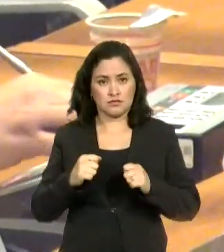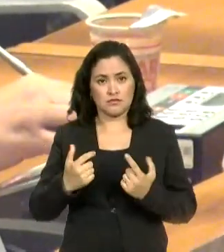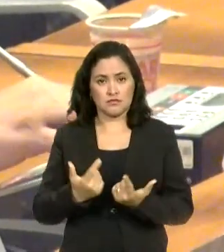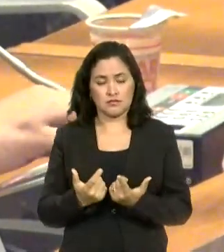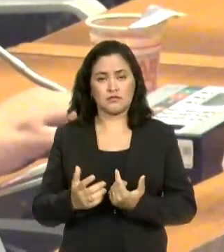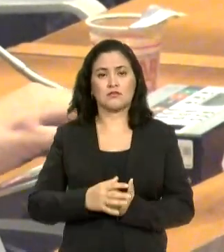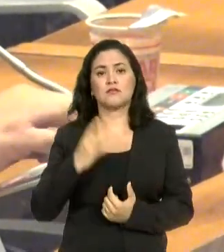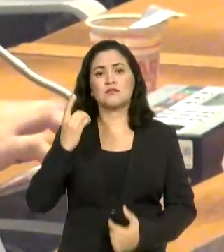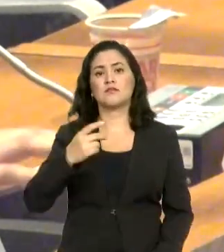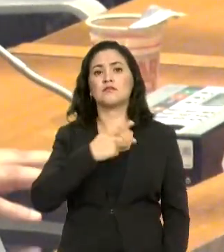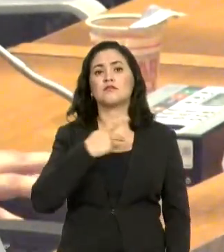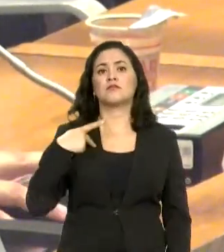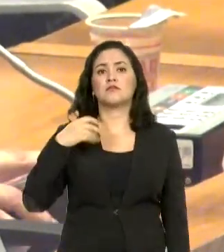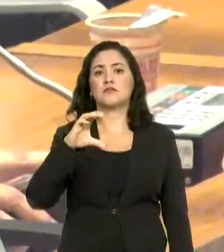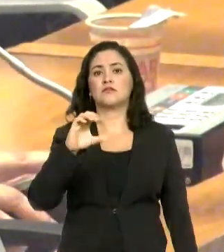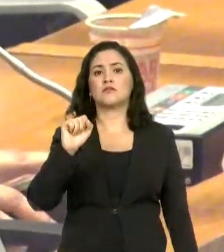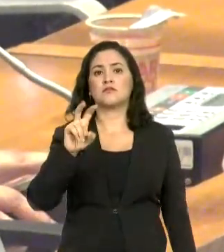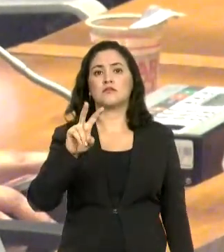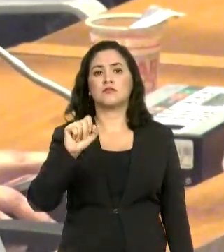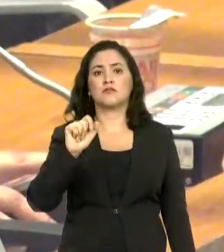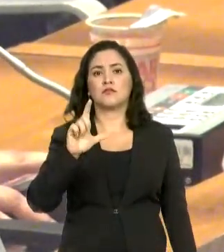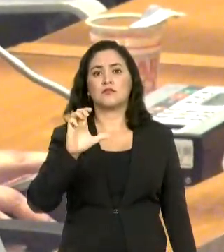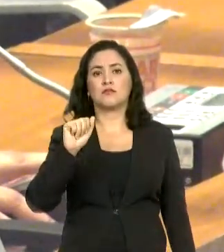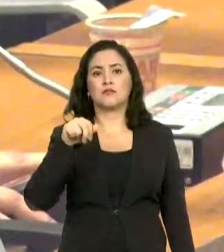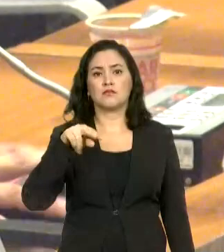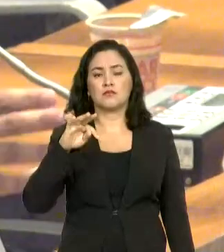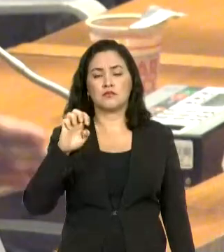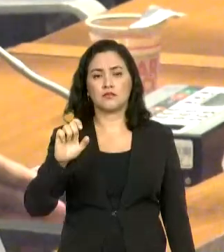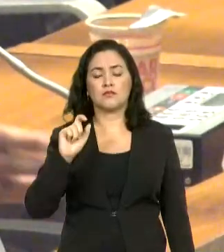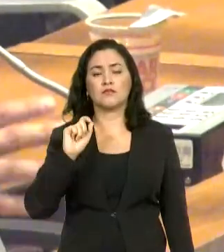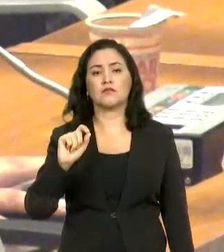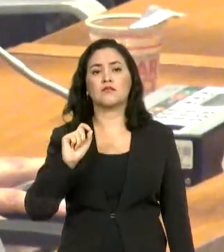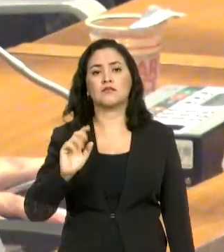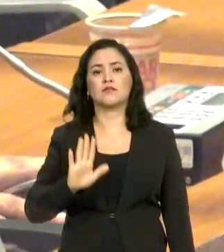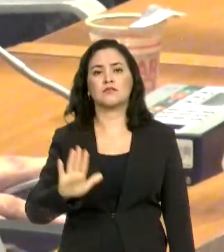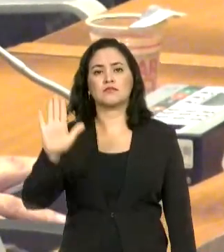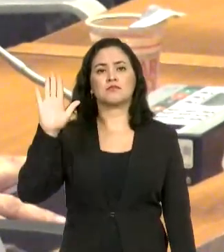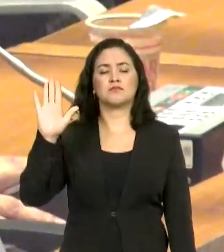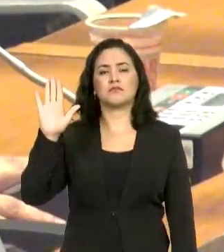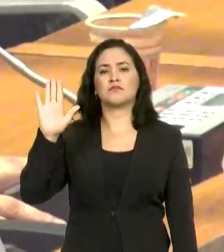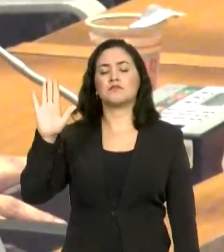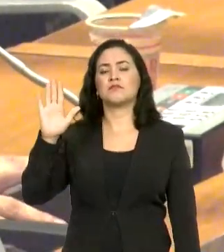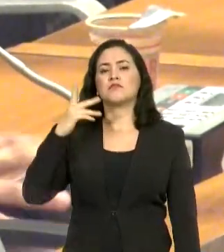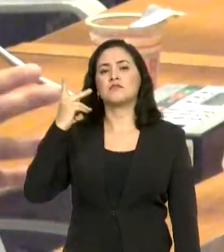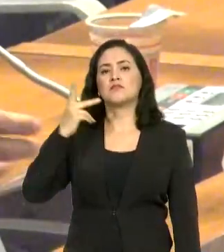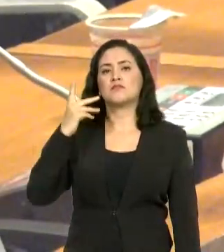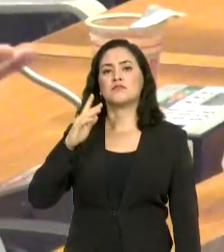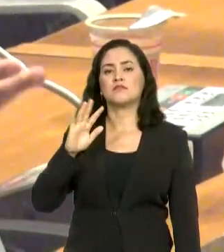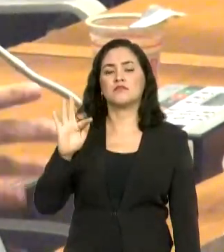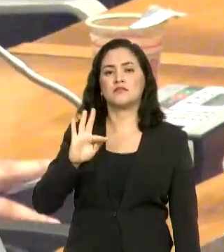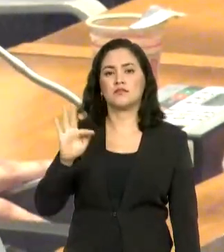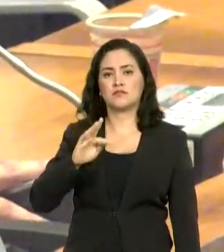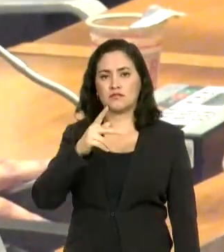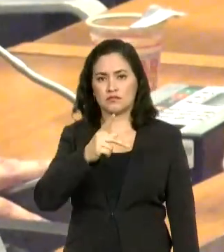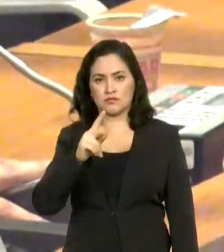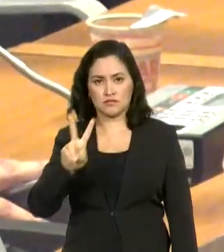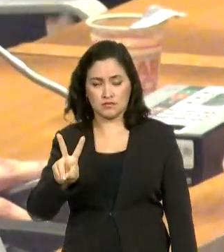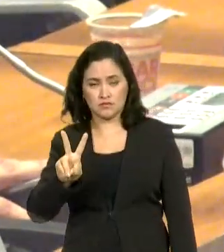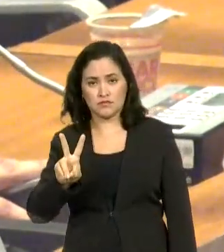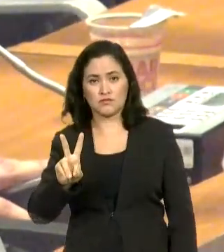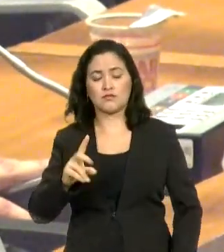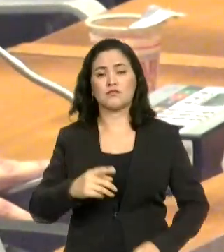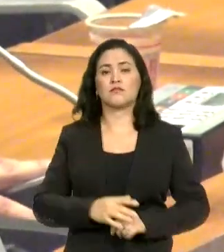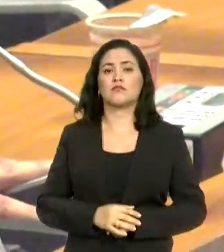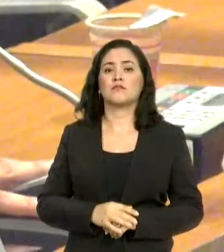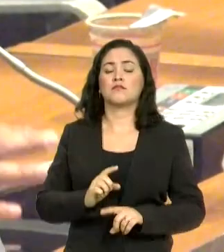pleiteou uma eleição para deputado federal, não teve êxito, mas foi uma pessoa que nos trouxe muita riqueza de espírito aqui